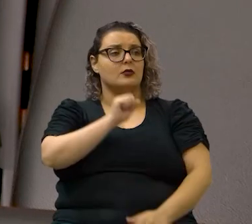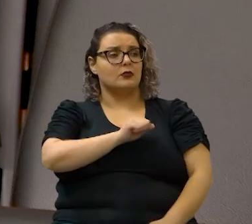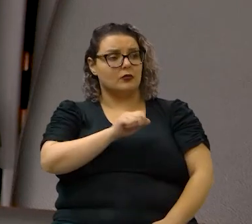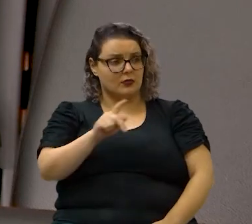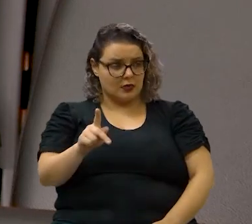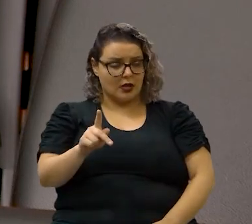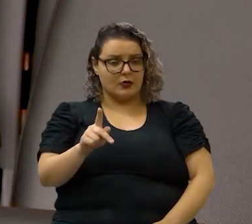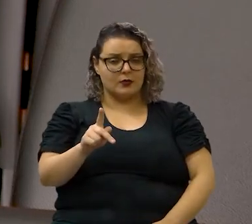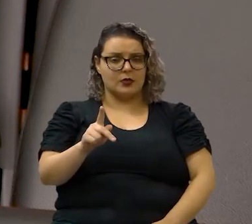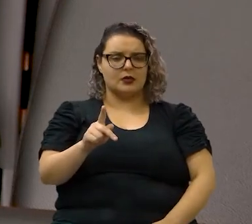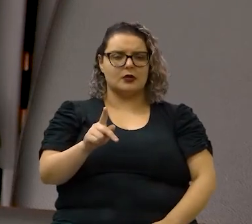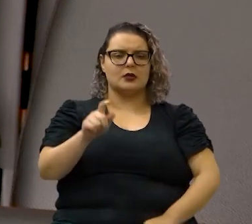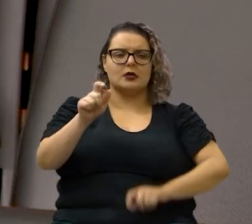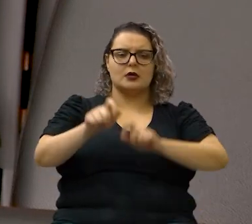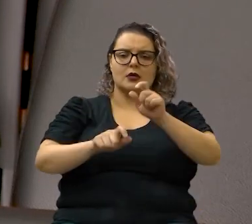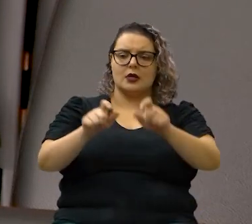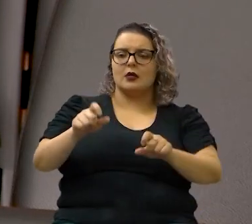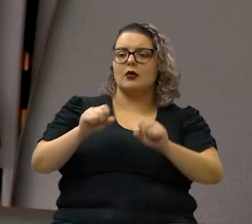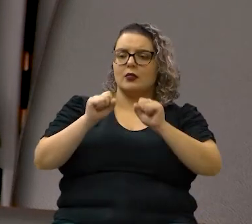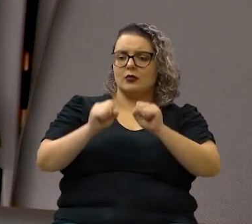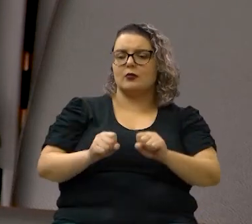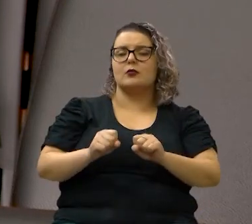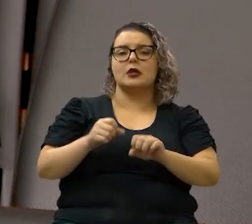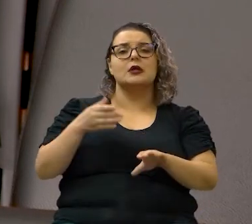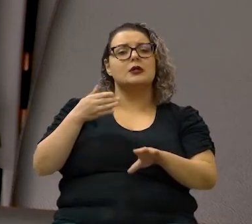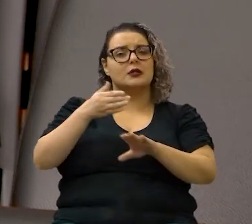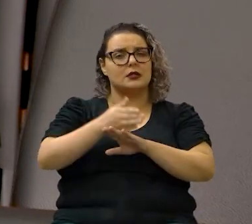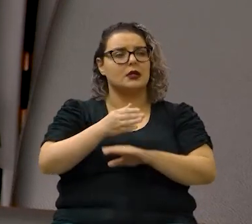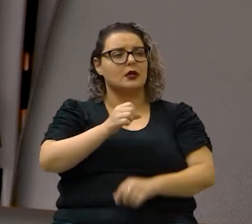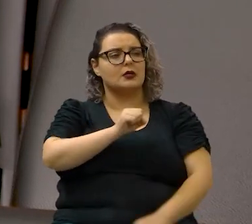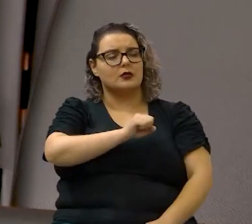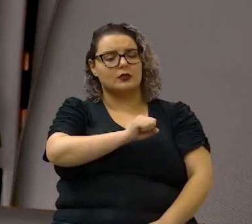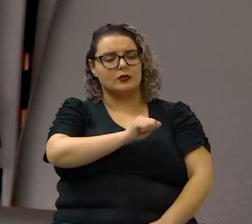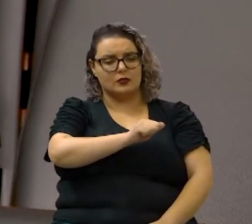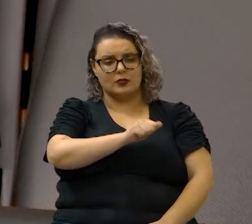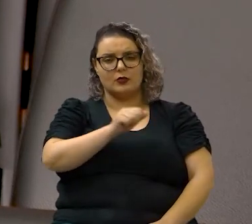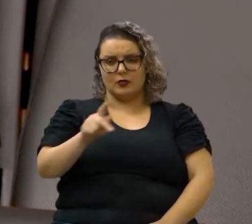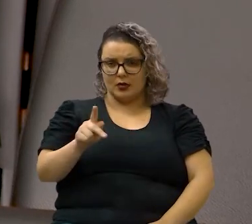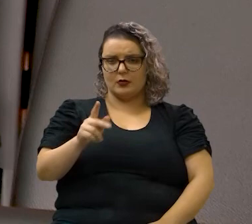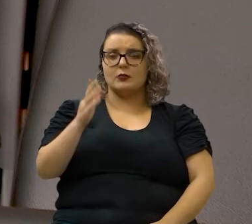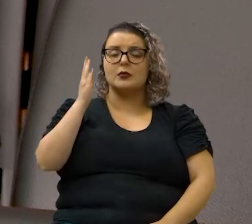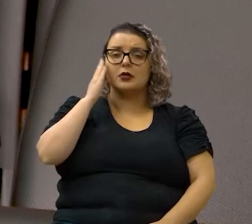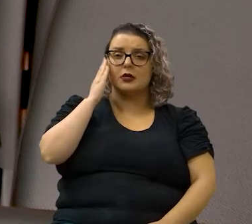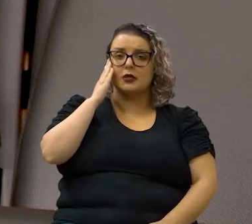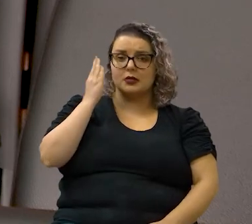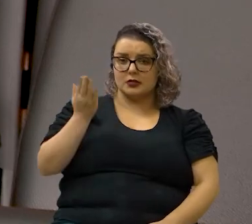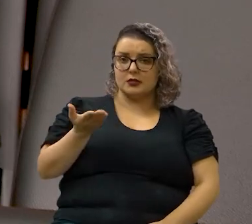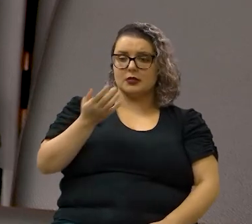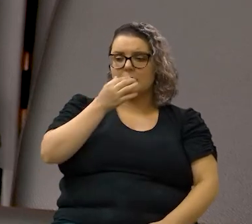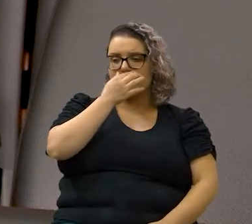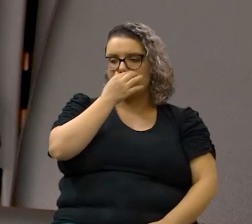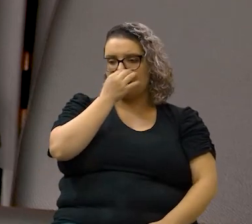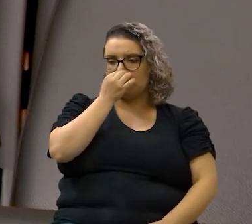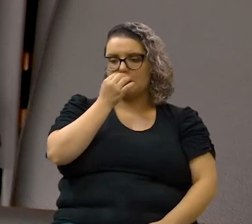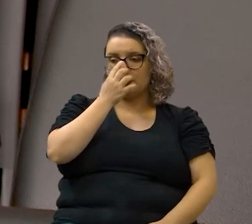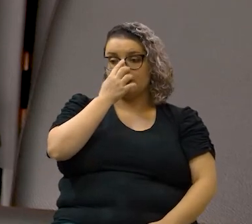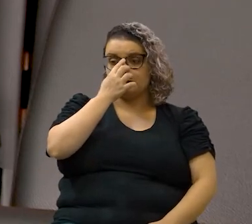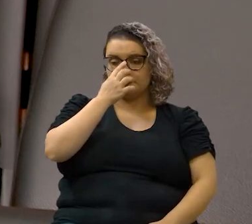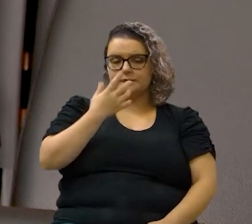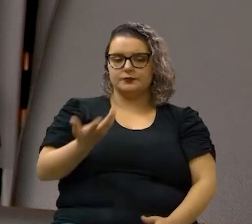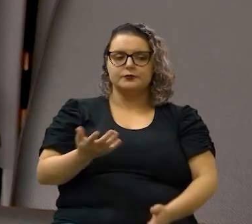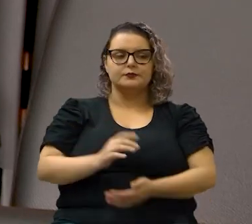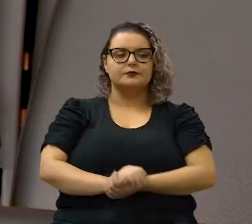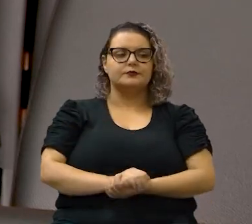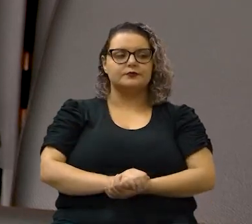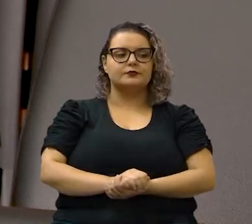aplicativo em que a pessoa vai poder entrar no aplicativo e saber onde